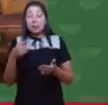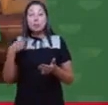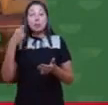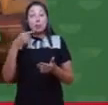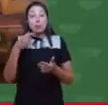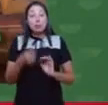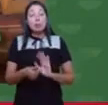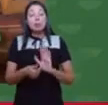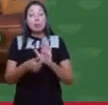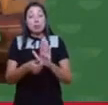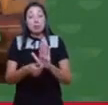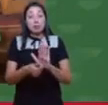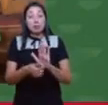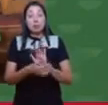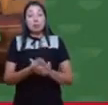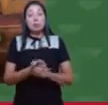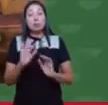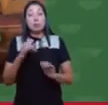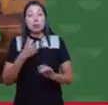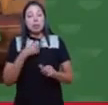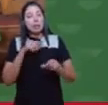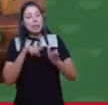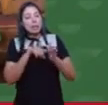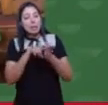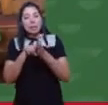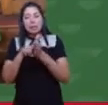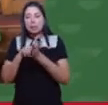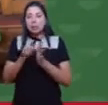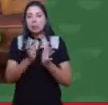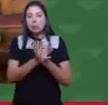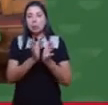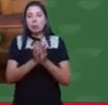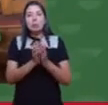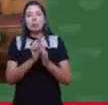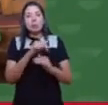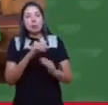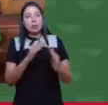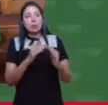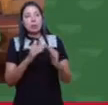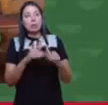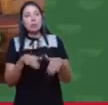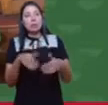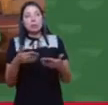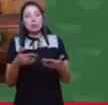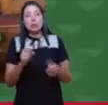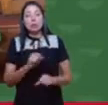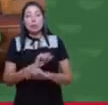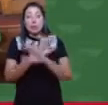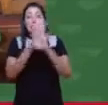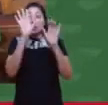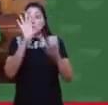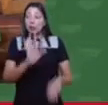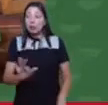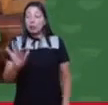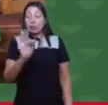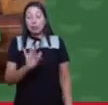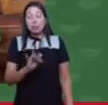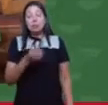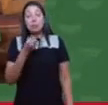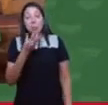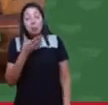vão apresentar para análise do conjunto da casa. É claro que a federação é